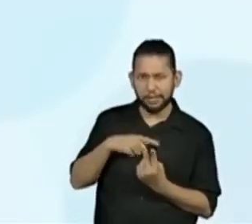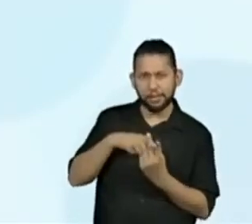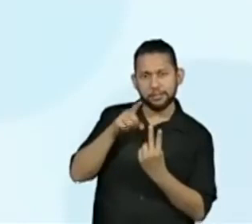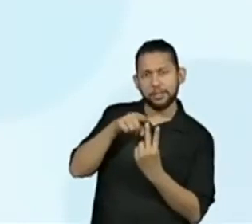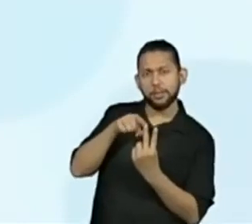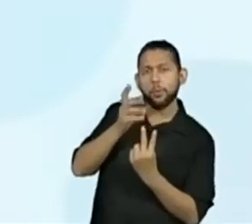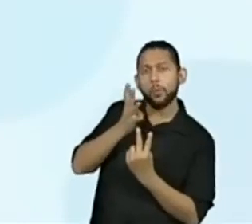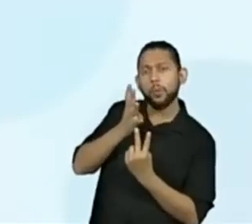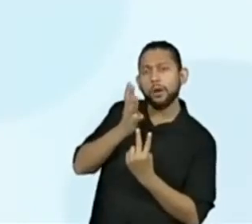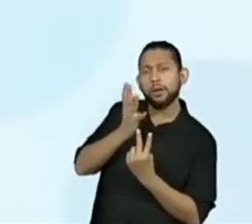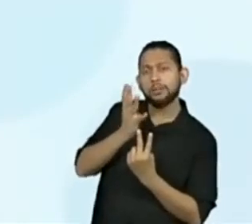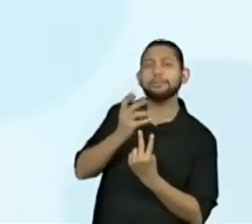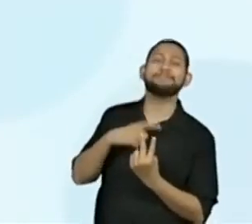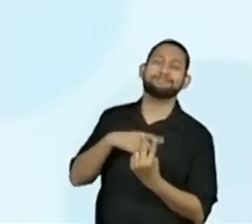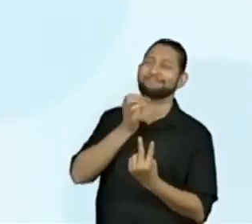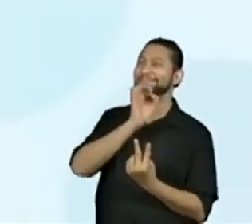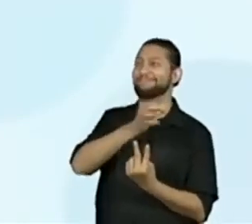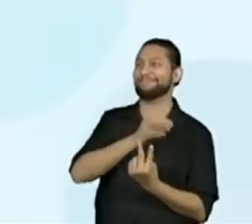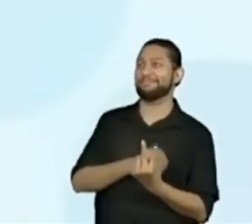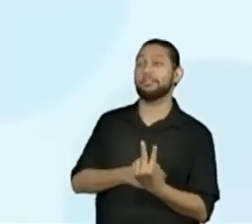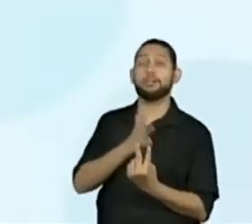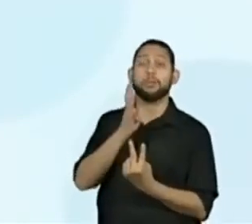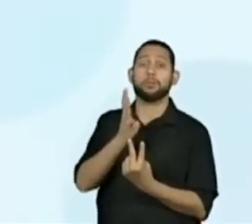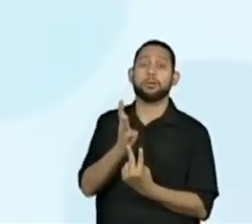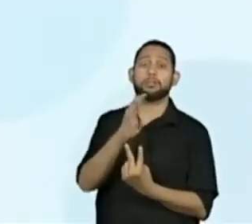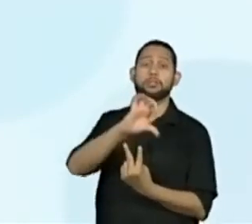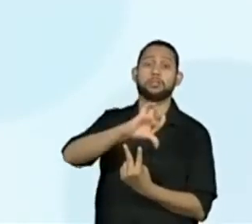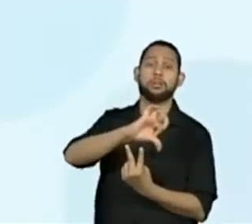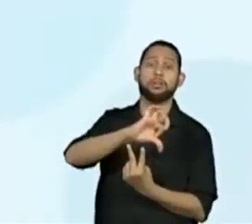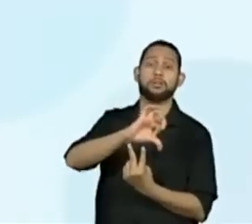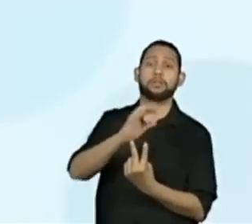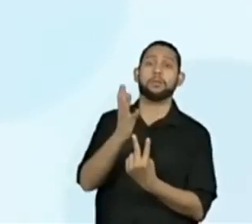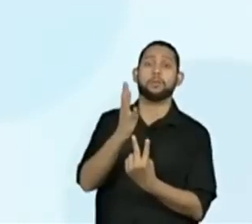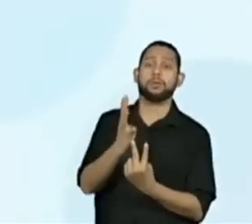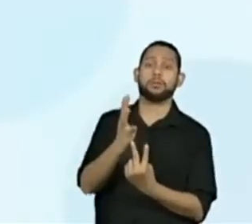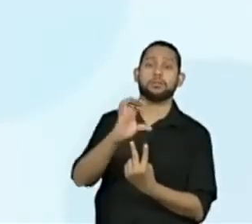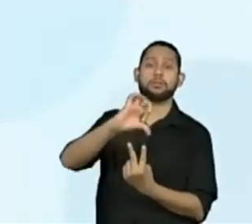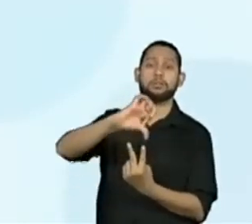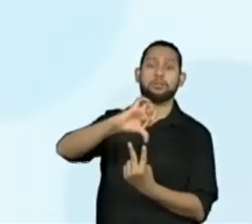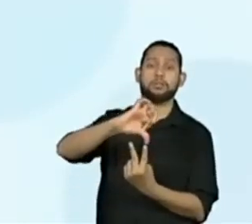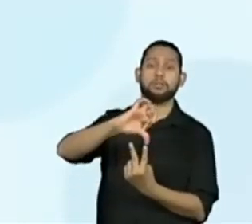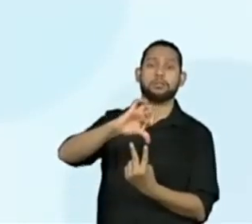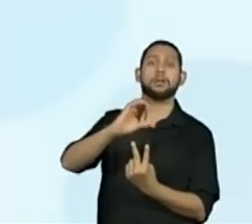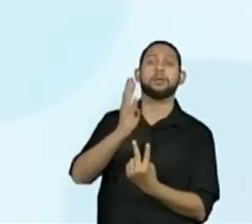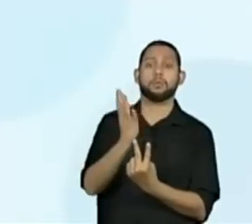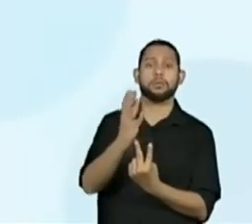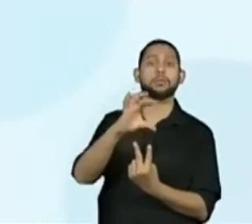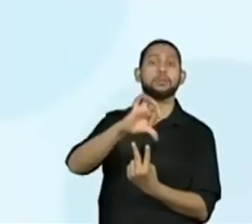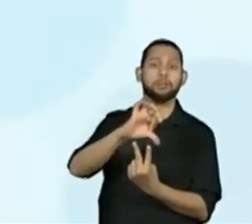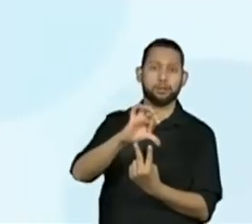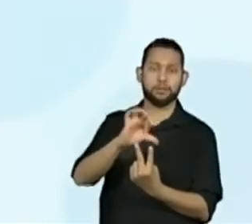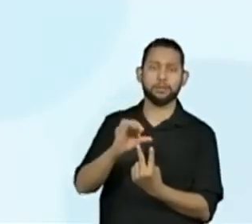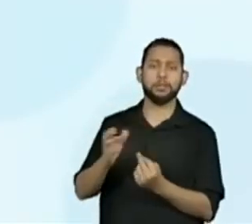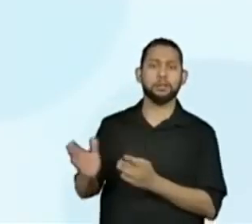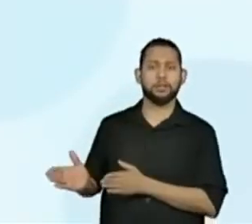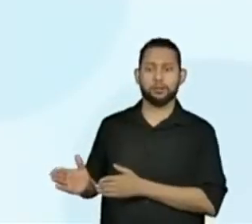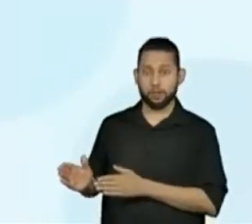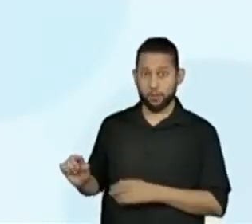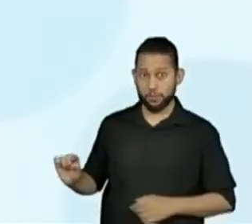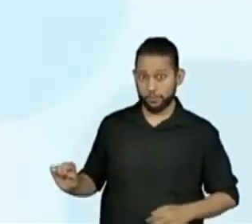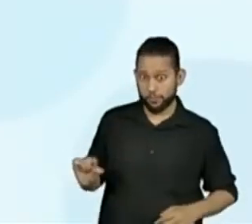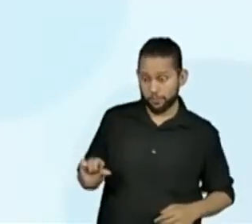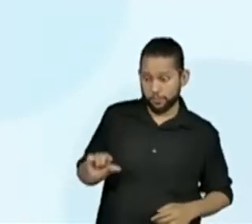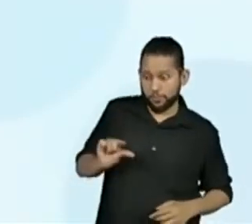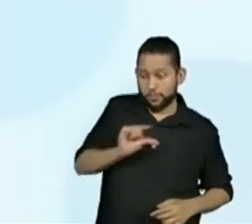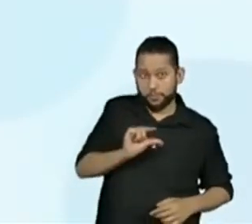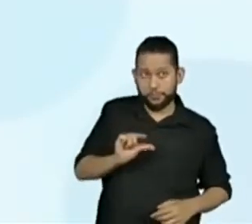aí no chat. Isso mesmo, então ele é o próximo da sequência, 49. Olha só. 49. Mas agora ficou difícil, hein, professora?